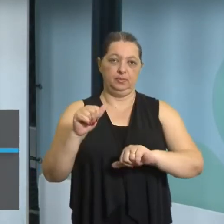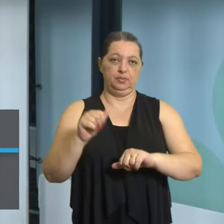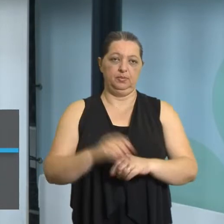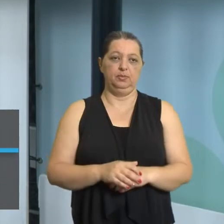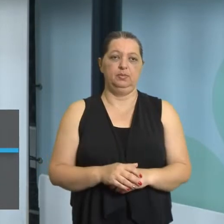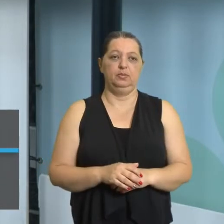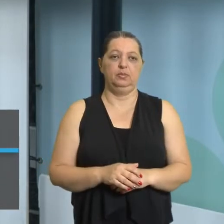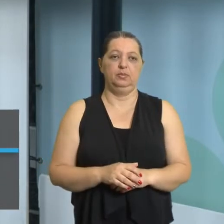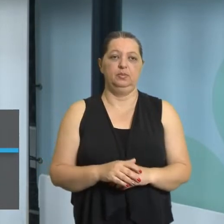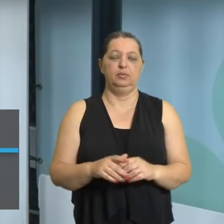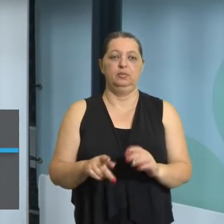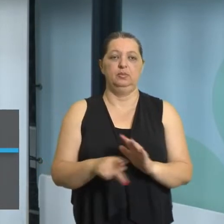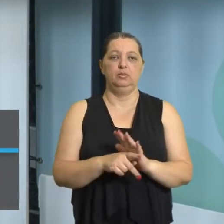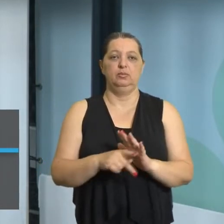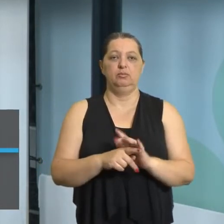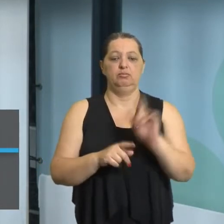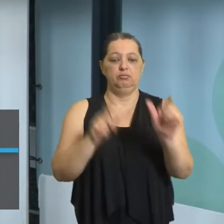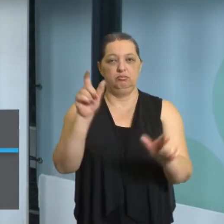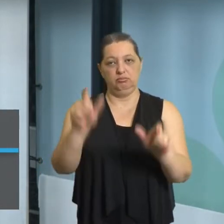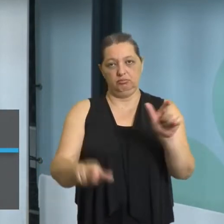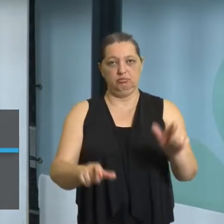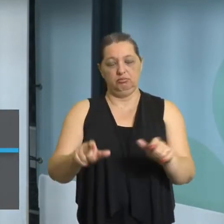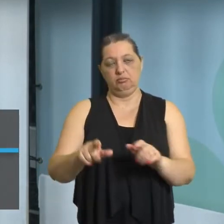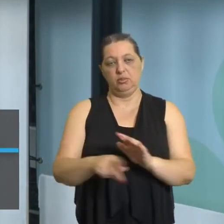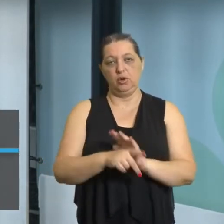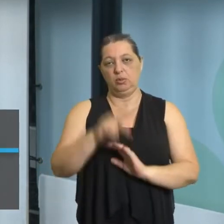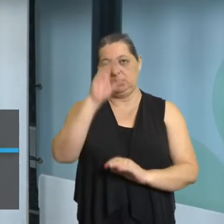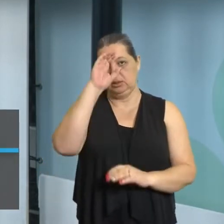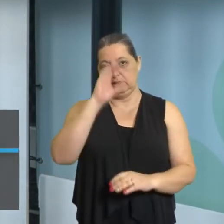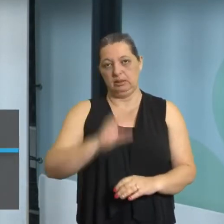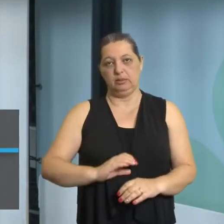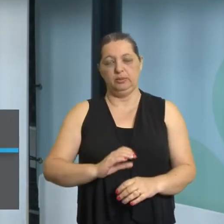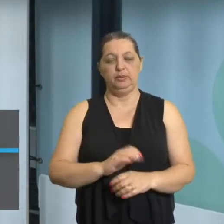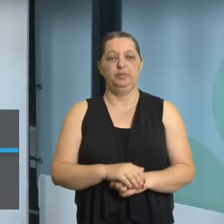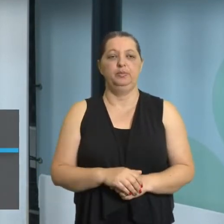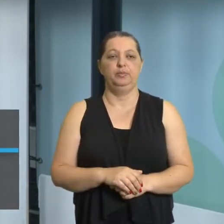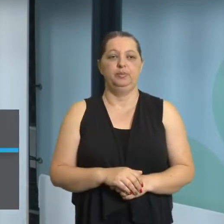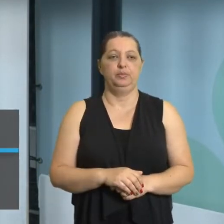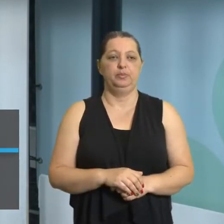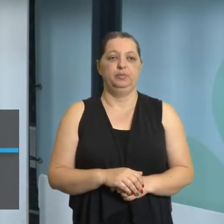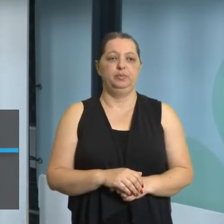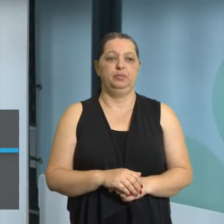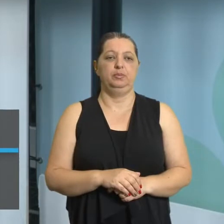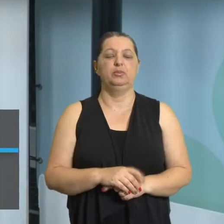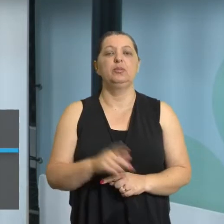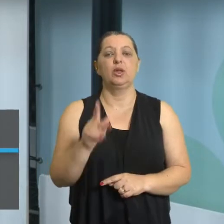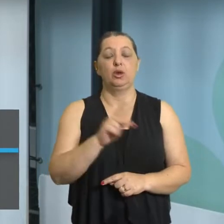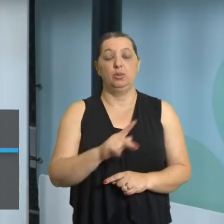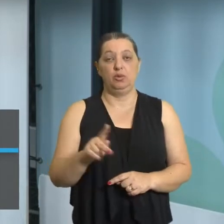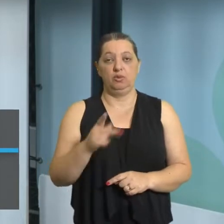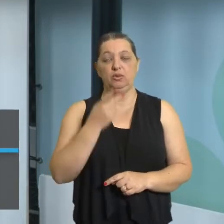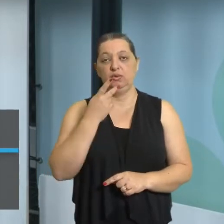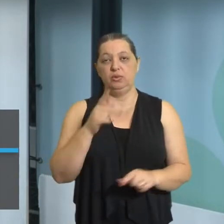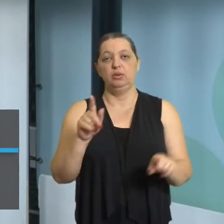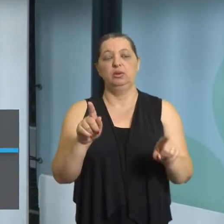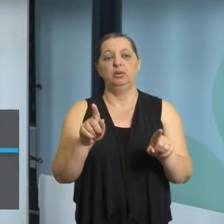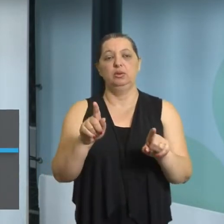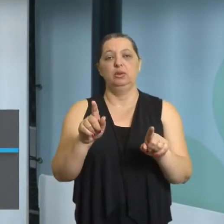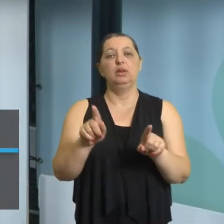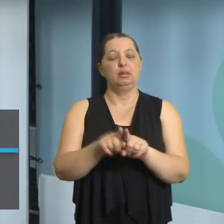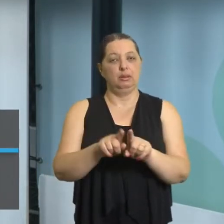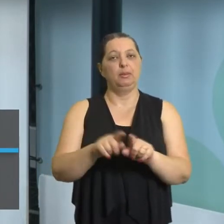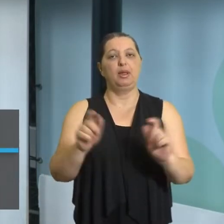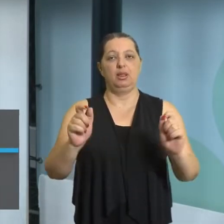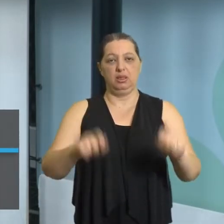do seu retorno e na sua individualidade de cidadão é uma professora falou que dá para trabalhar em língua portuguesa